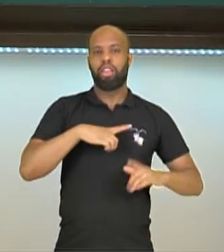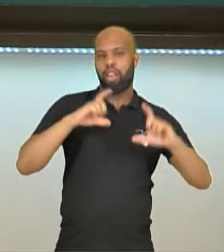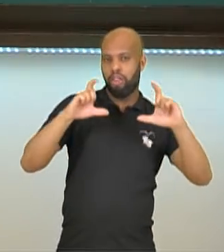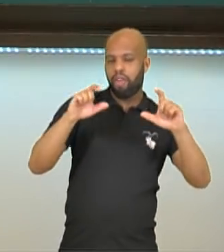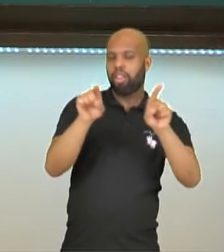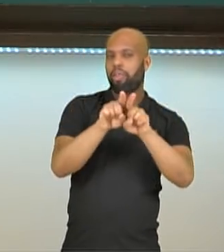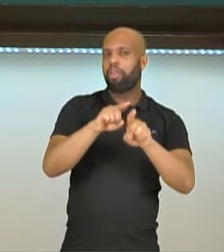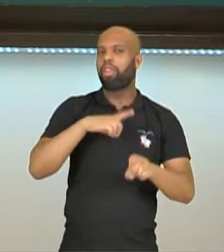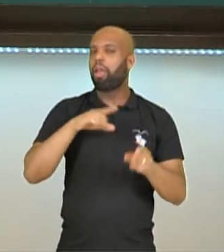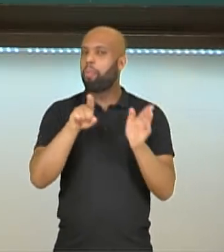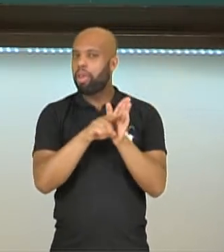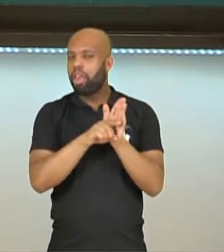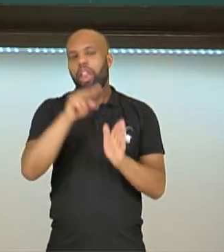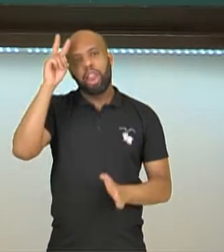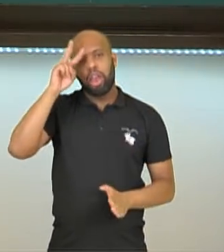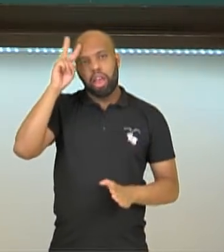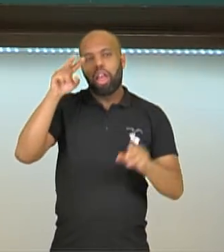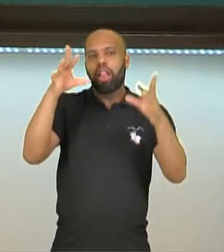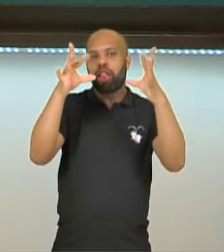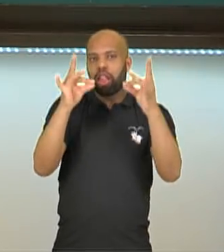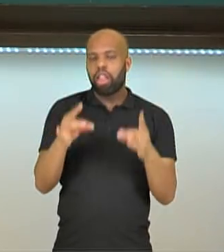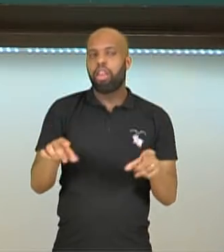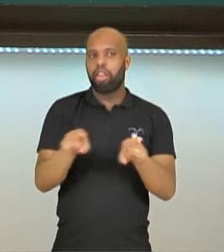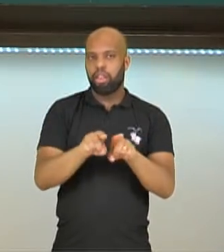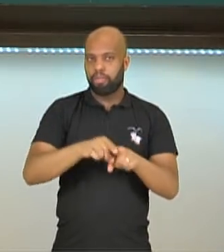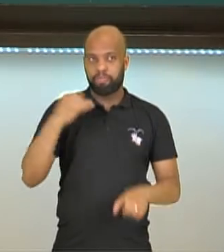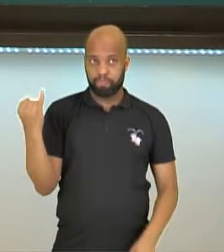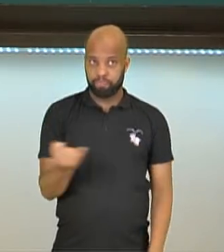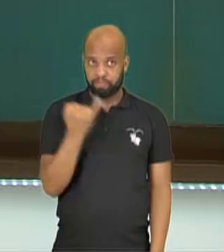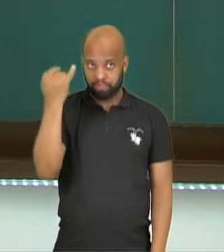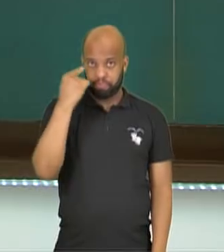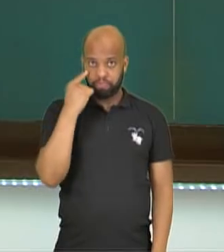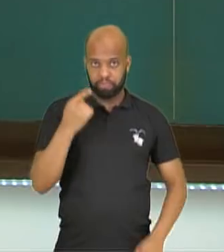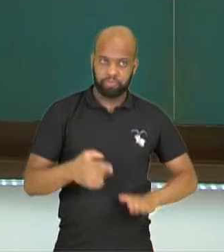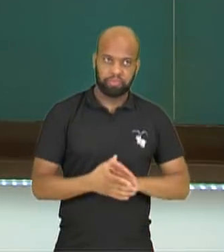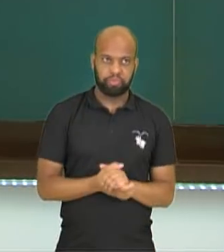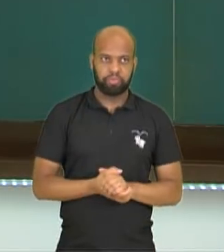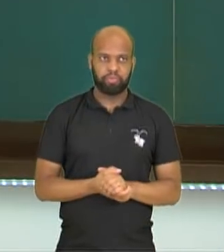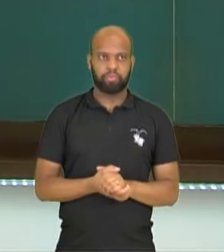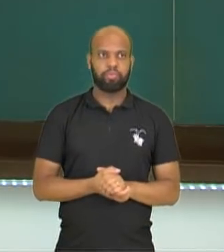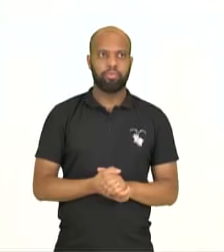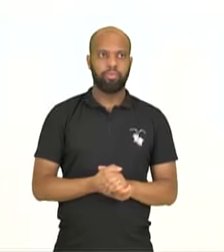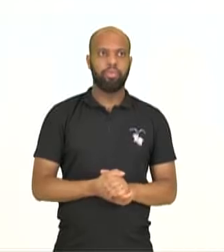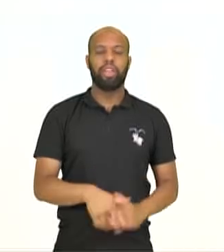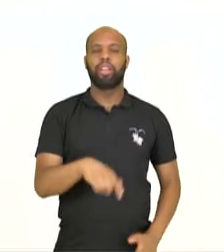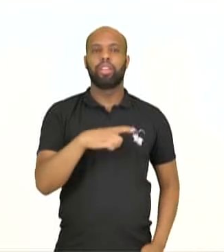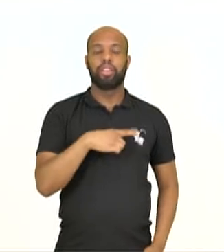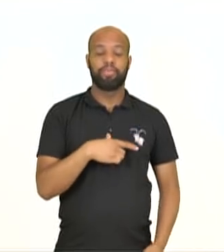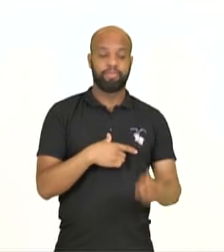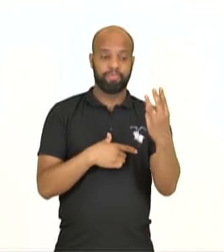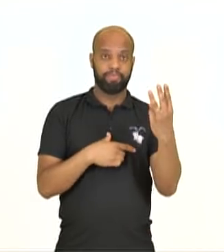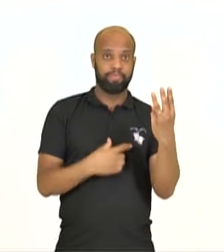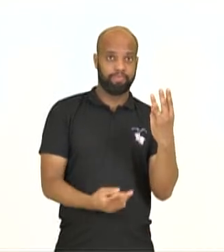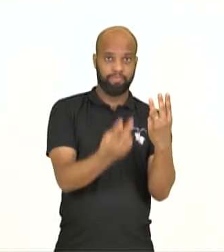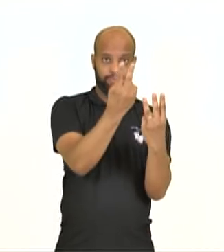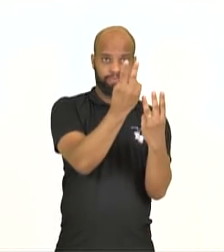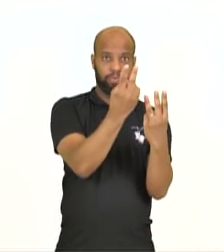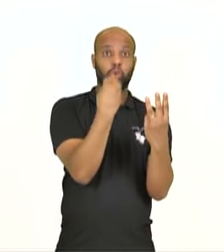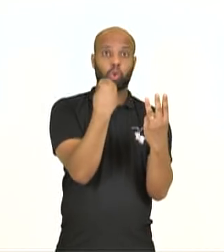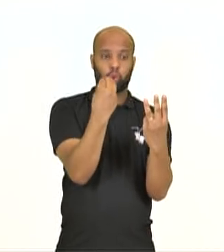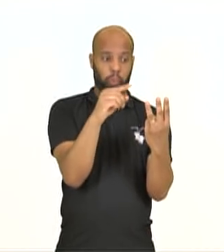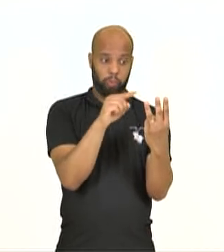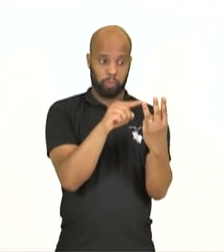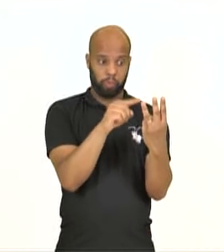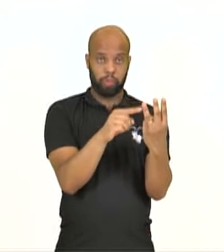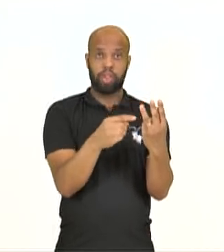negativos aí, pra gente lembrar de uns detalhes, tá bom? Vamos lá, então? Olha aqui. 3 ao quadrado. Então, é 3